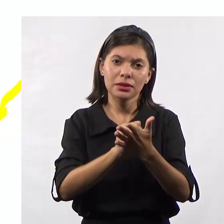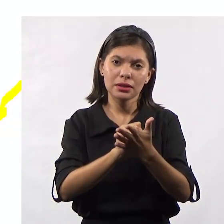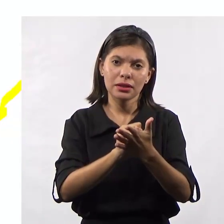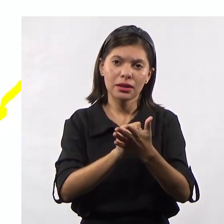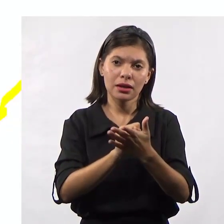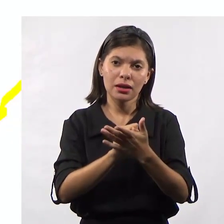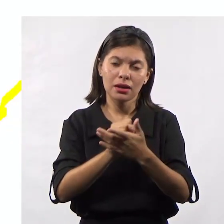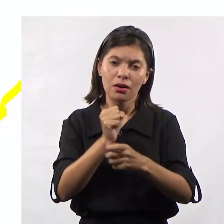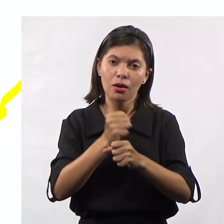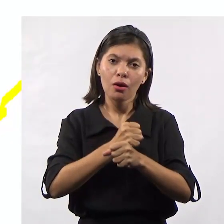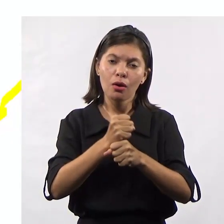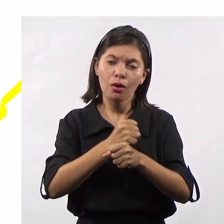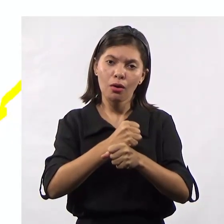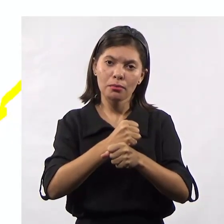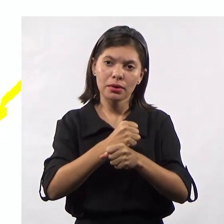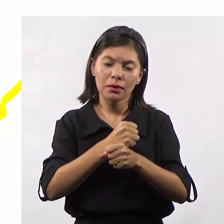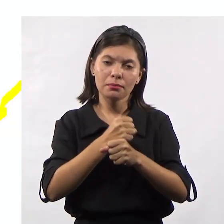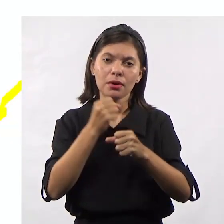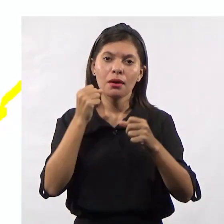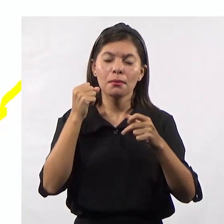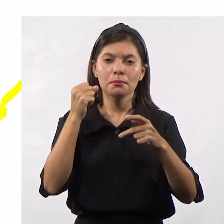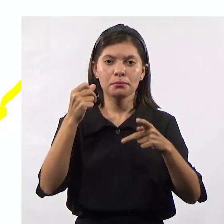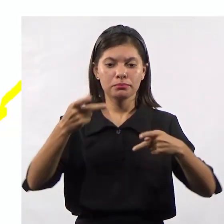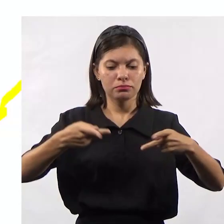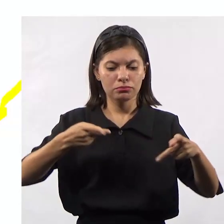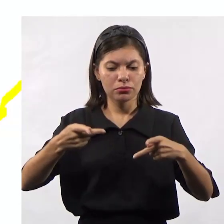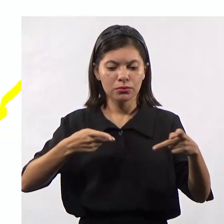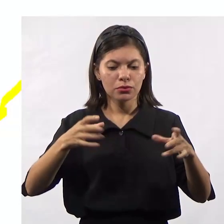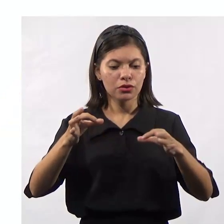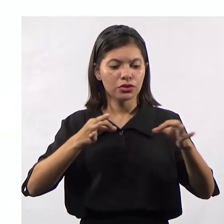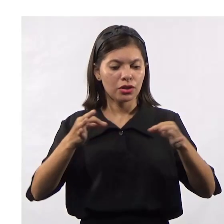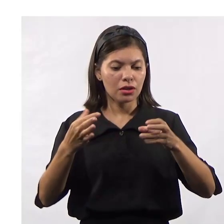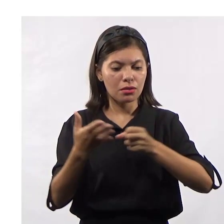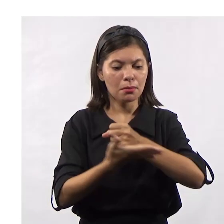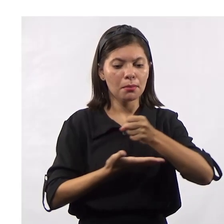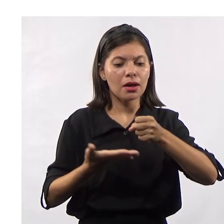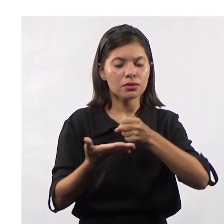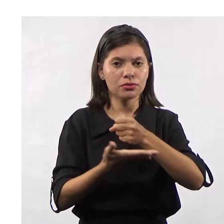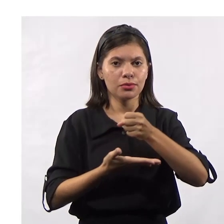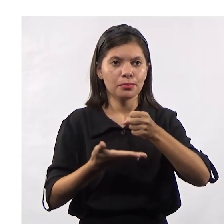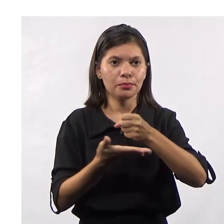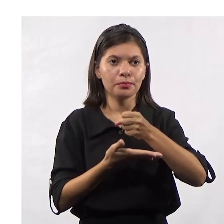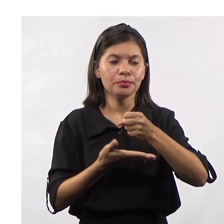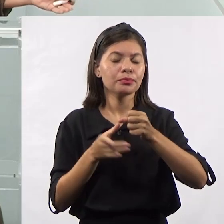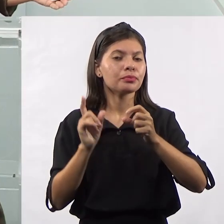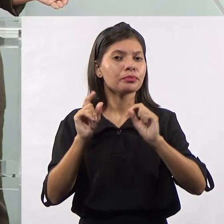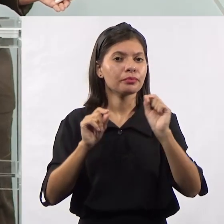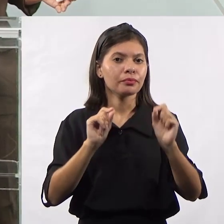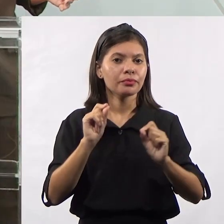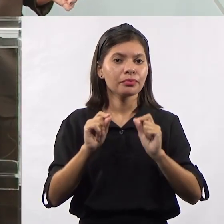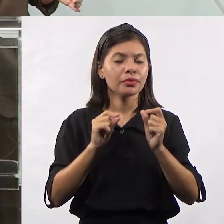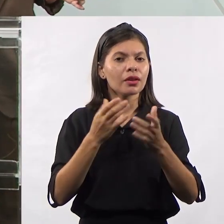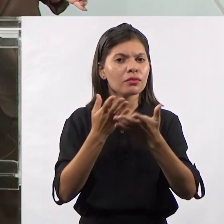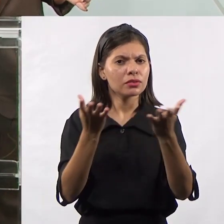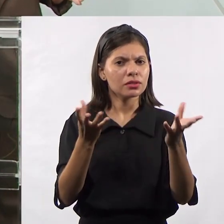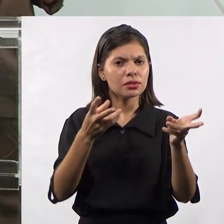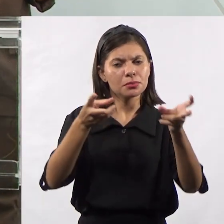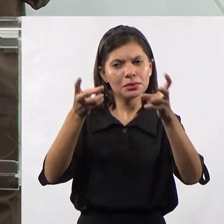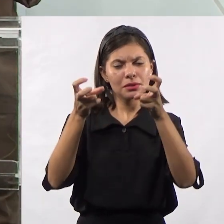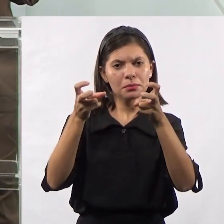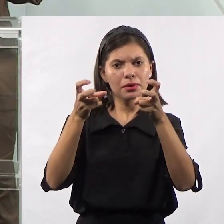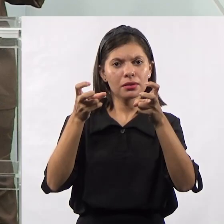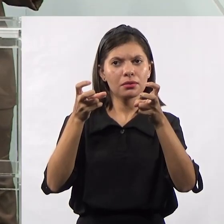vai exigir também um projeto básico, tá? Olha aí. Então, a gente tá, né, vocês